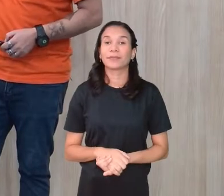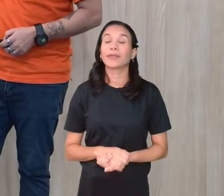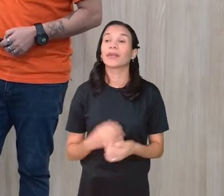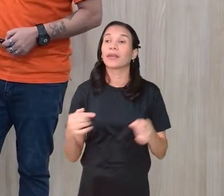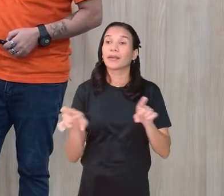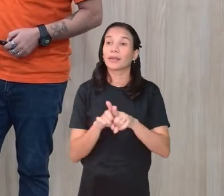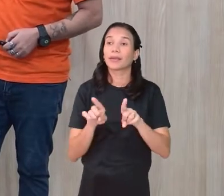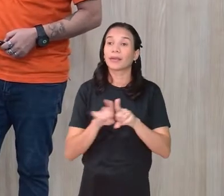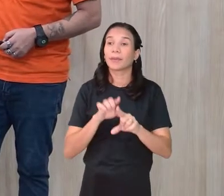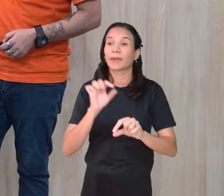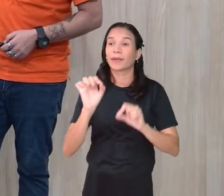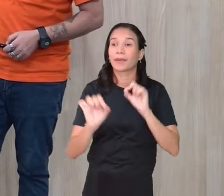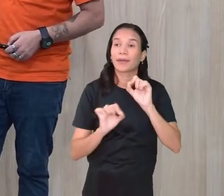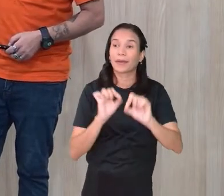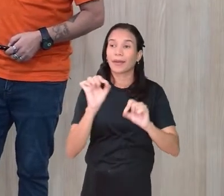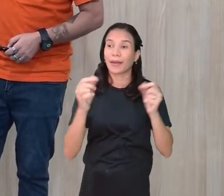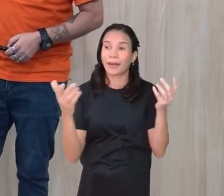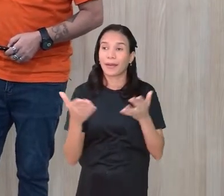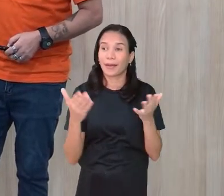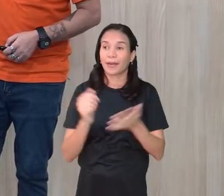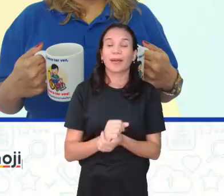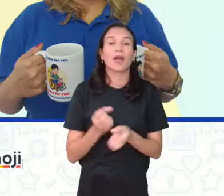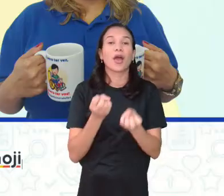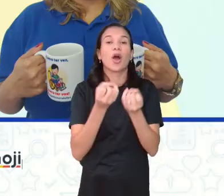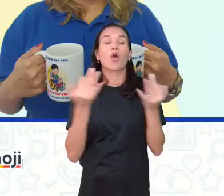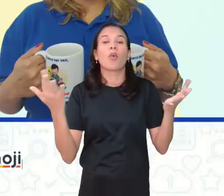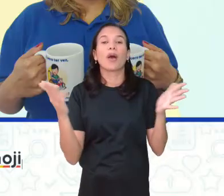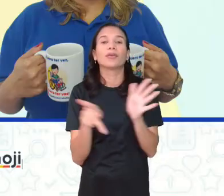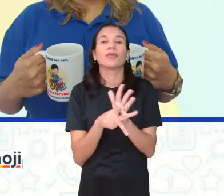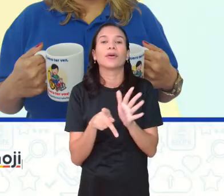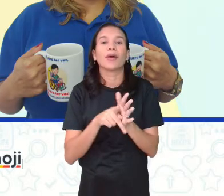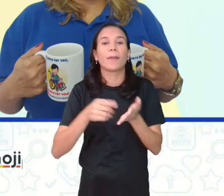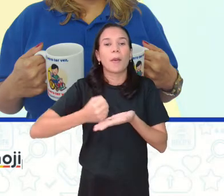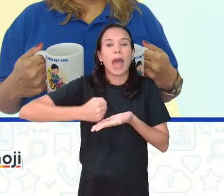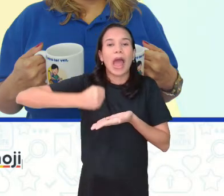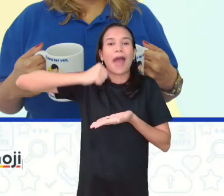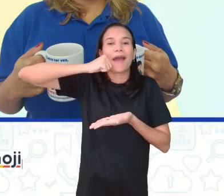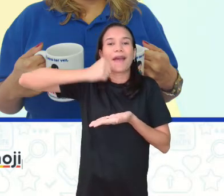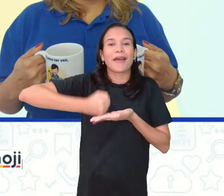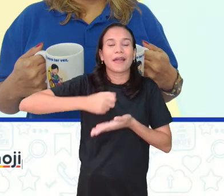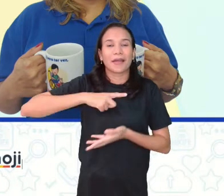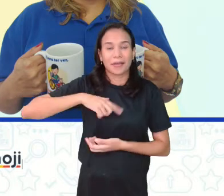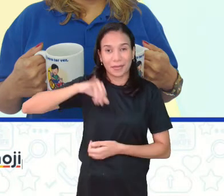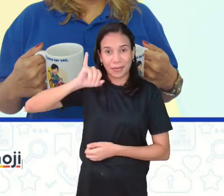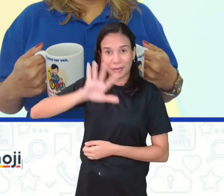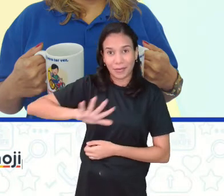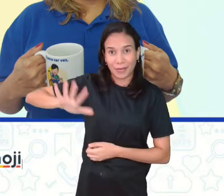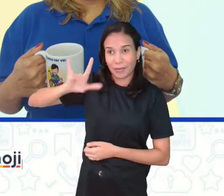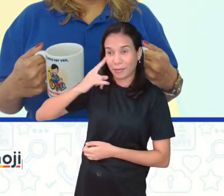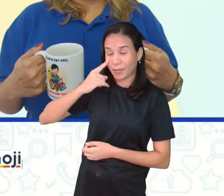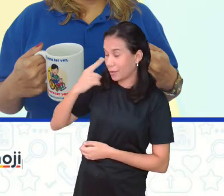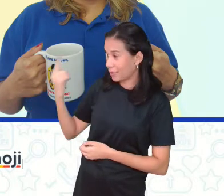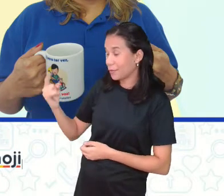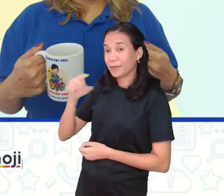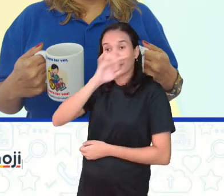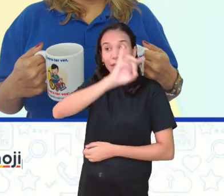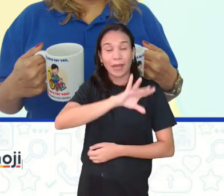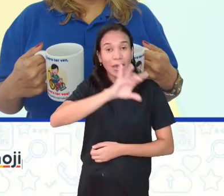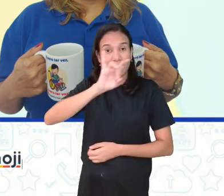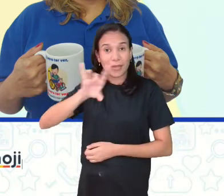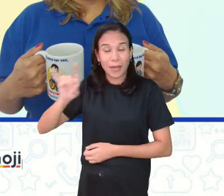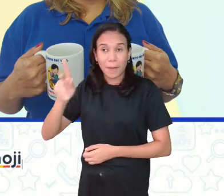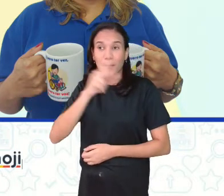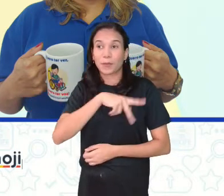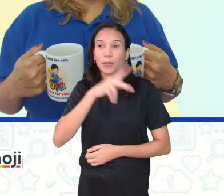outra situação aqui. Quantas canecas temos no total nessa imagem? Percebe que cada professora,